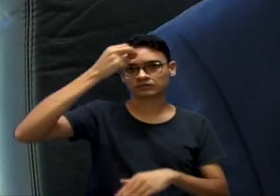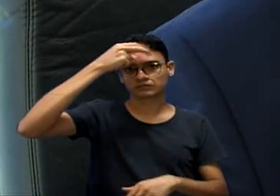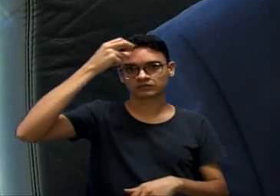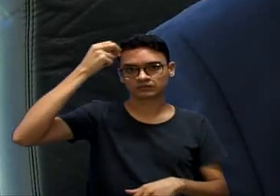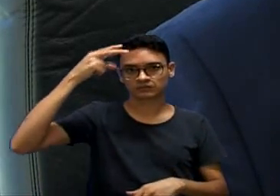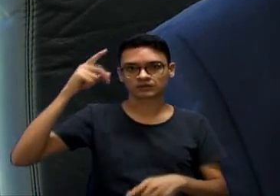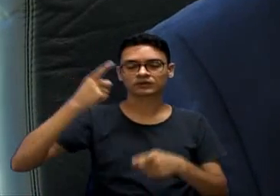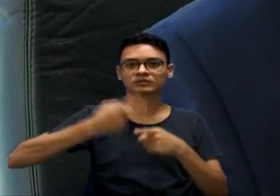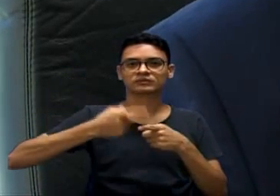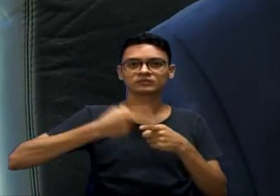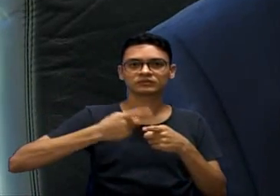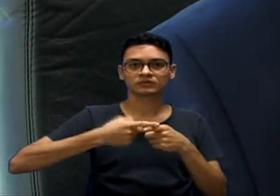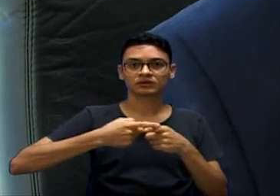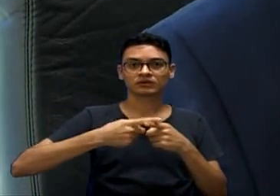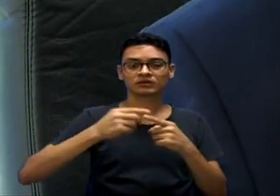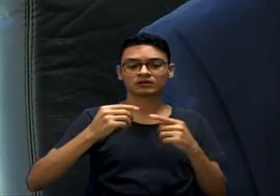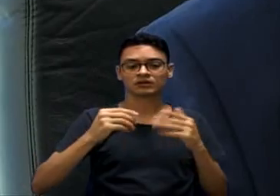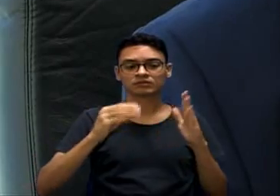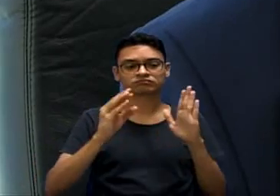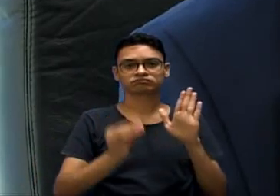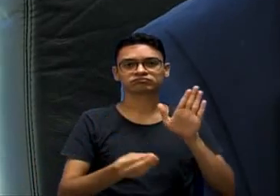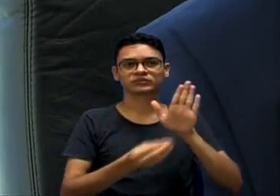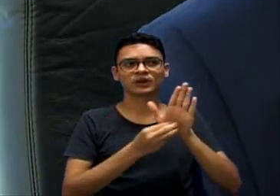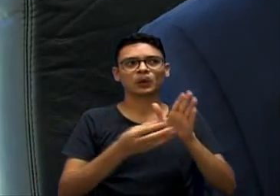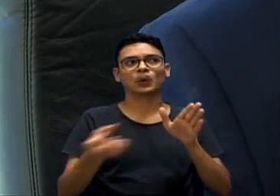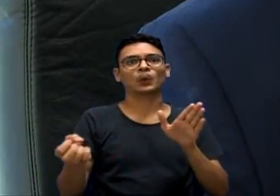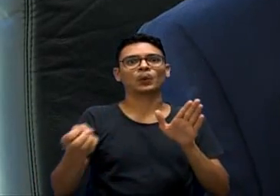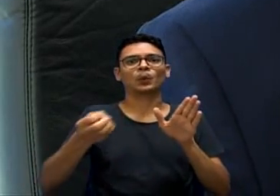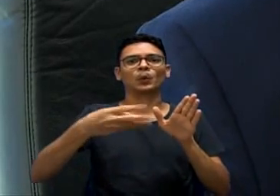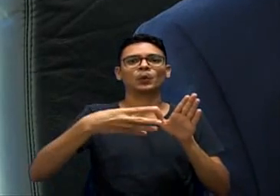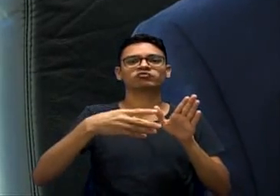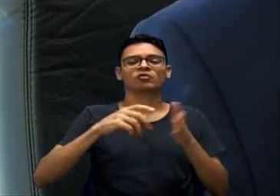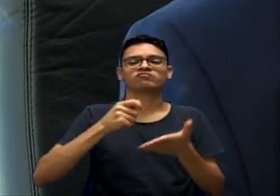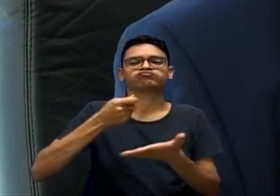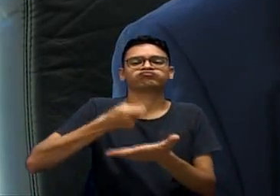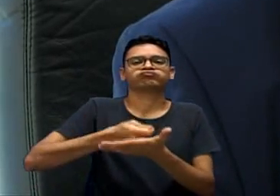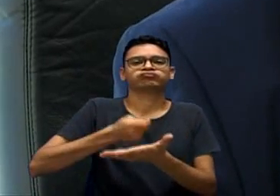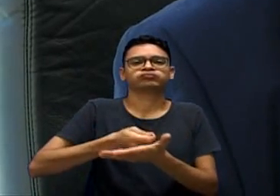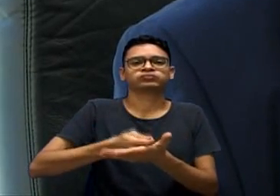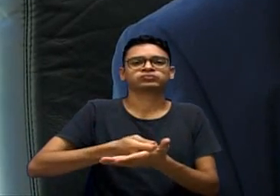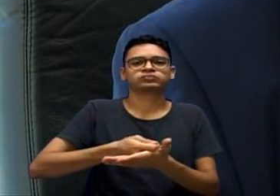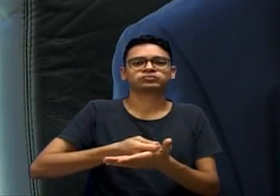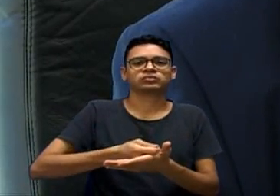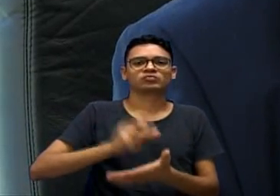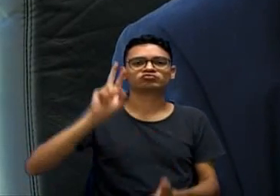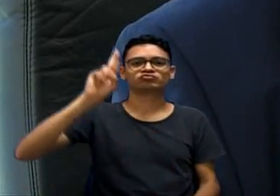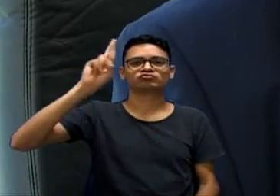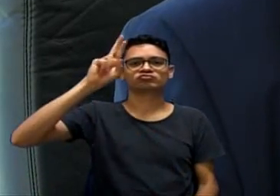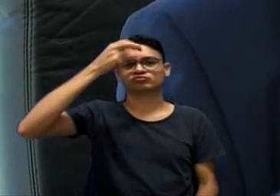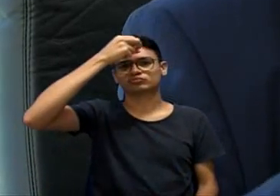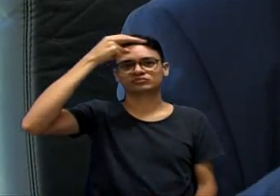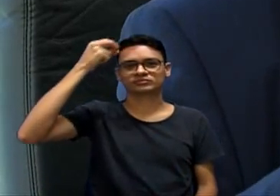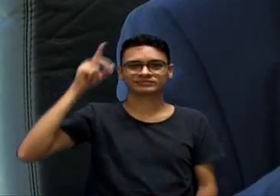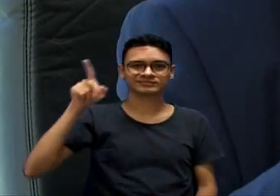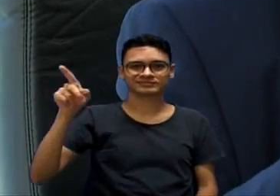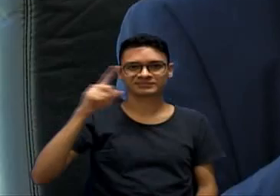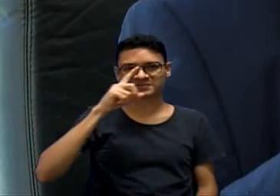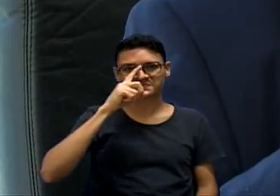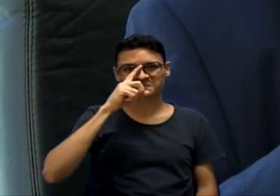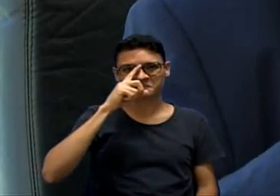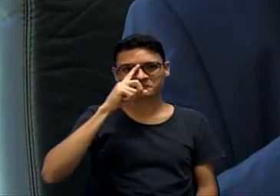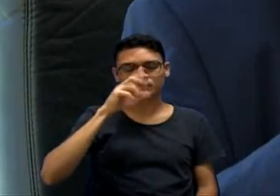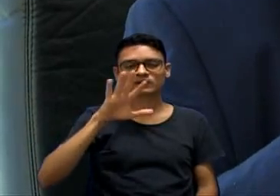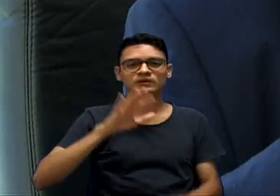que a matéria em questão não inova e não impõe atribuições ao chefe do executivo. Tão